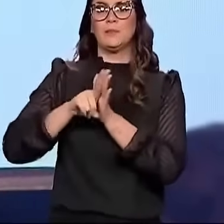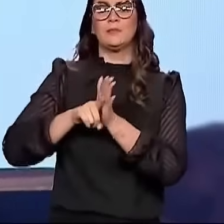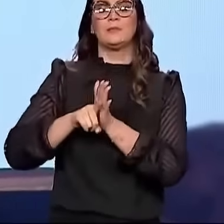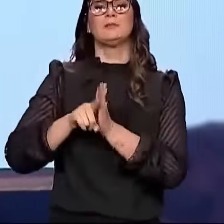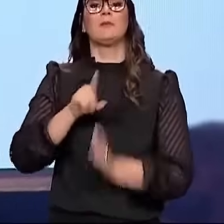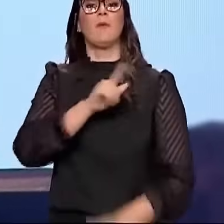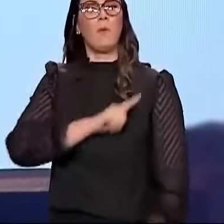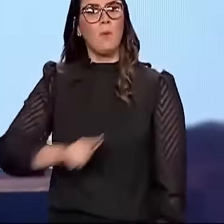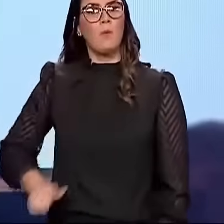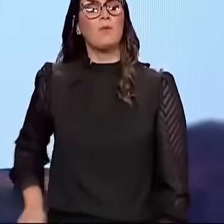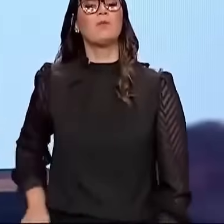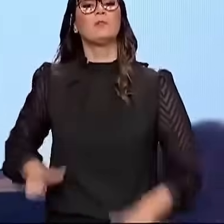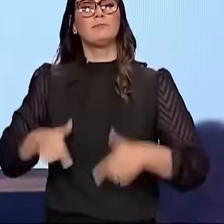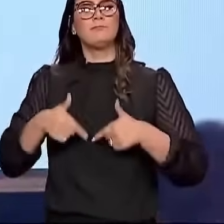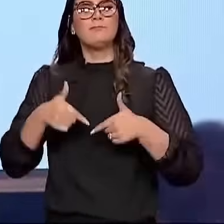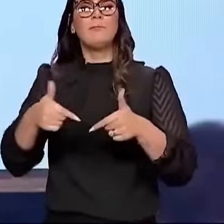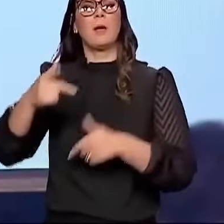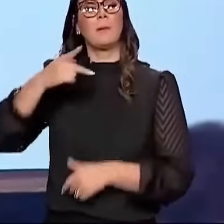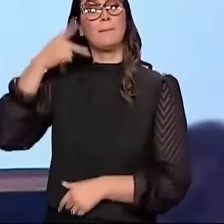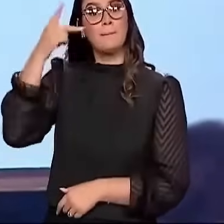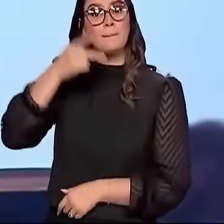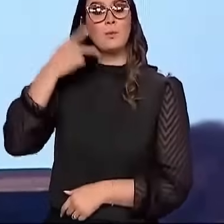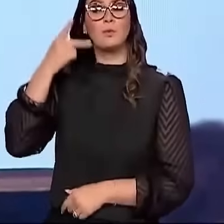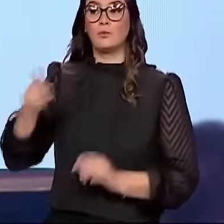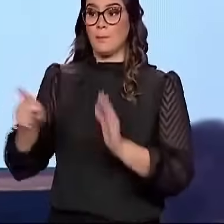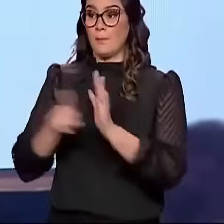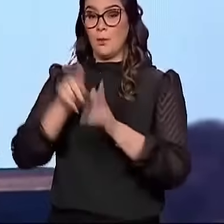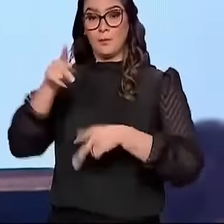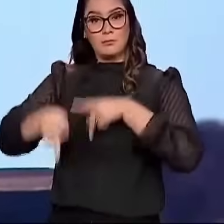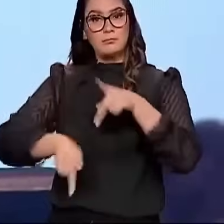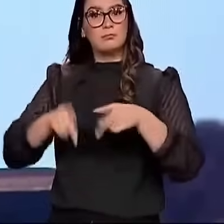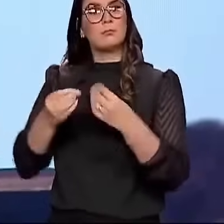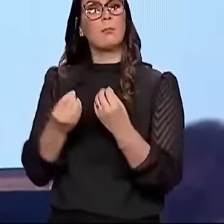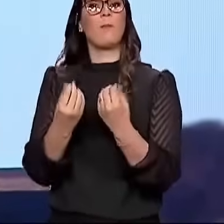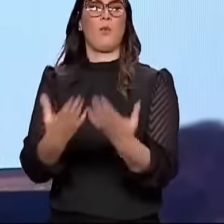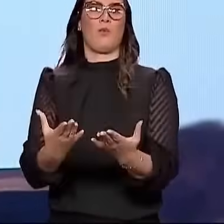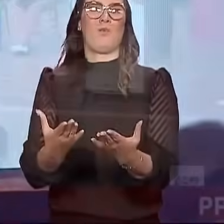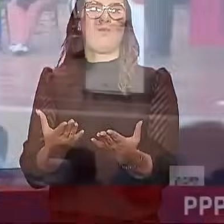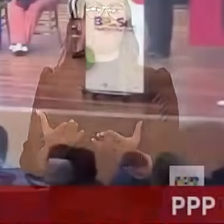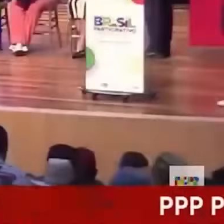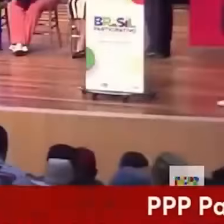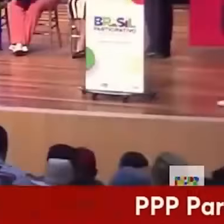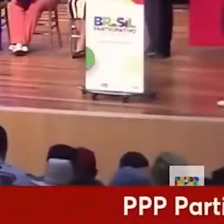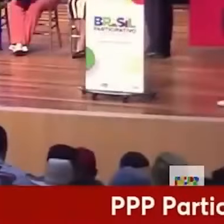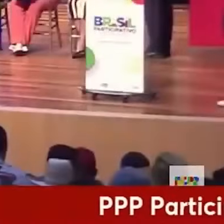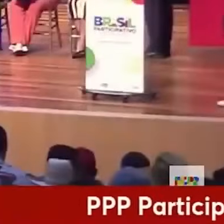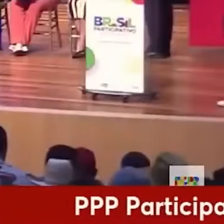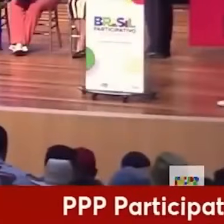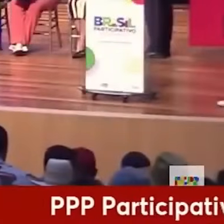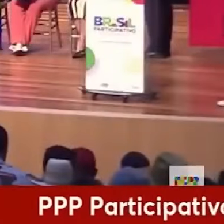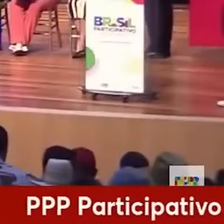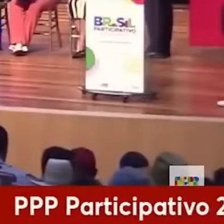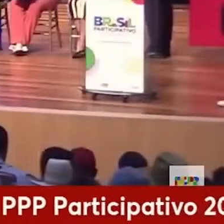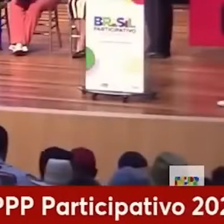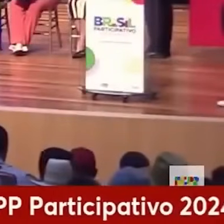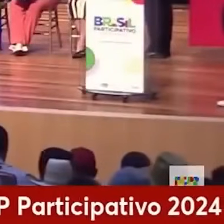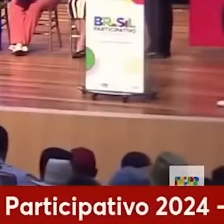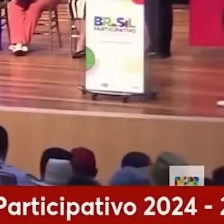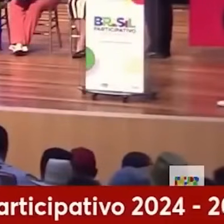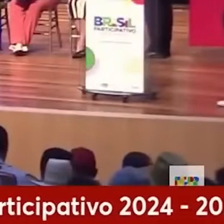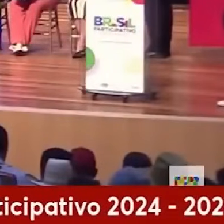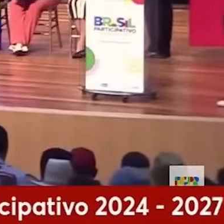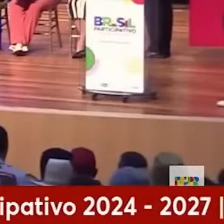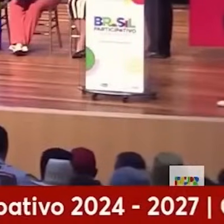que faz política para o povo. E disso a gente não tem dúvida. A gente tem que fortalecer quem realmente gera emprego